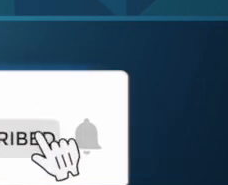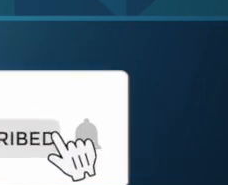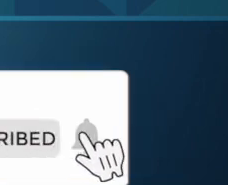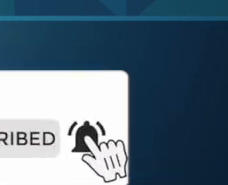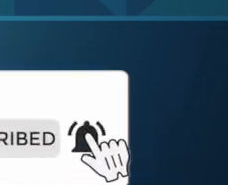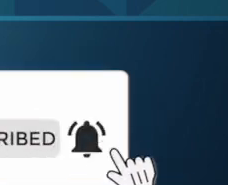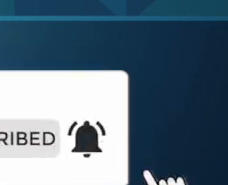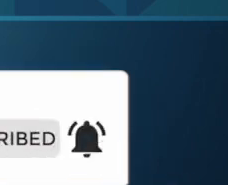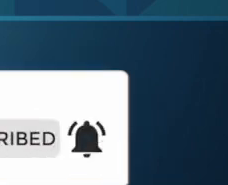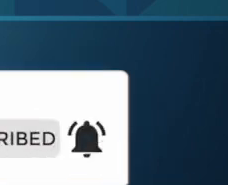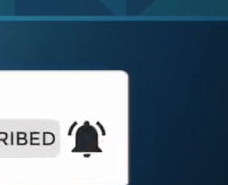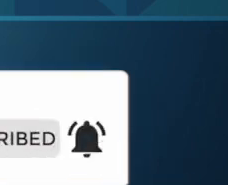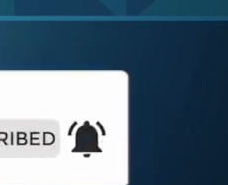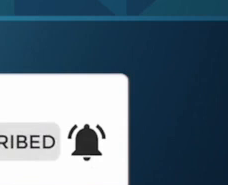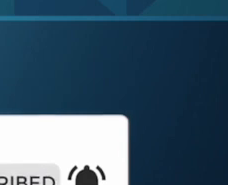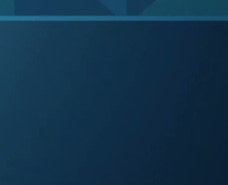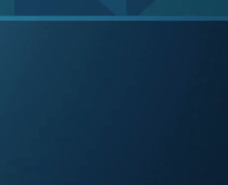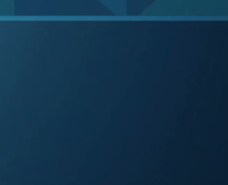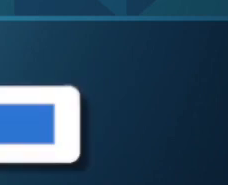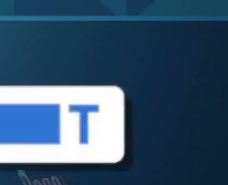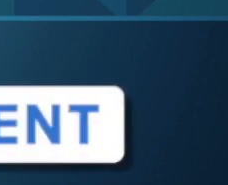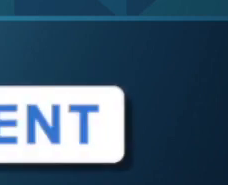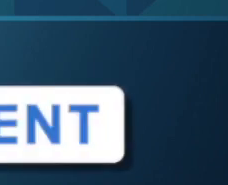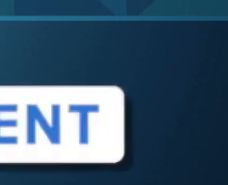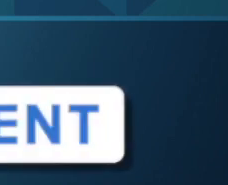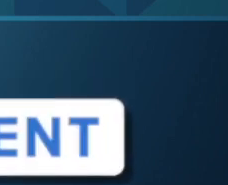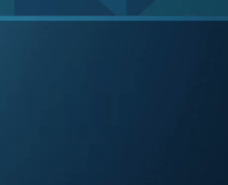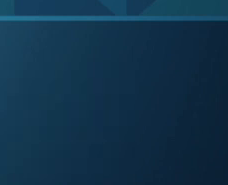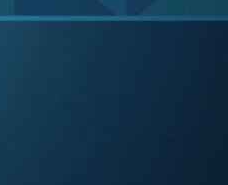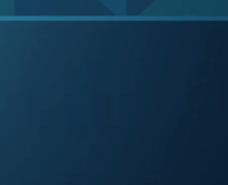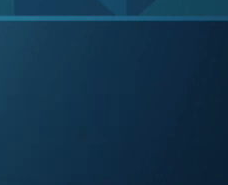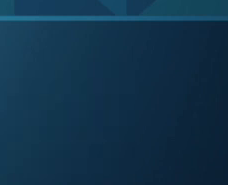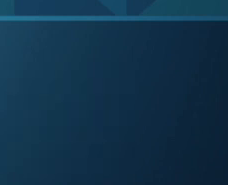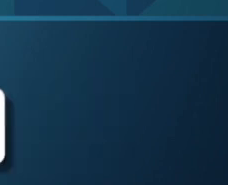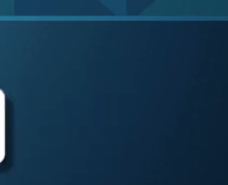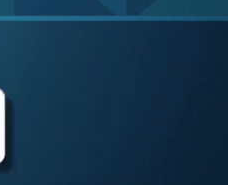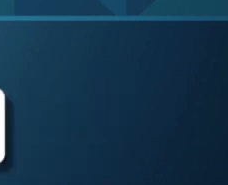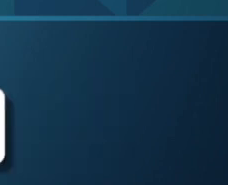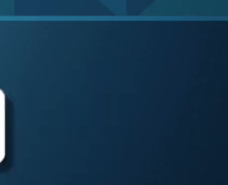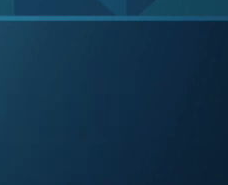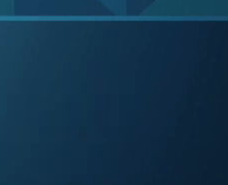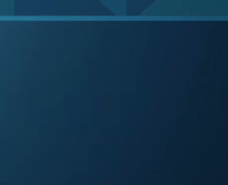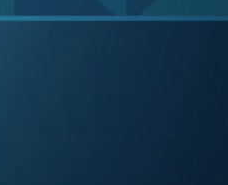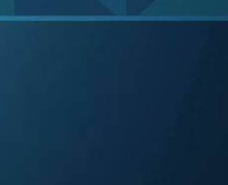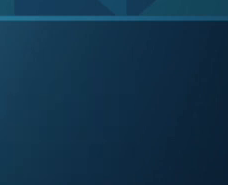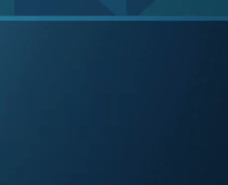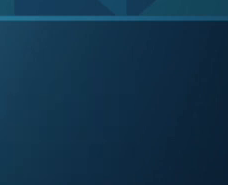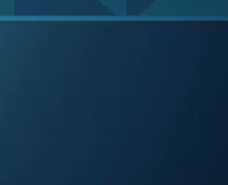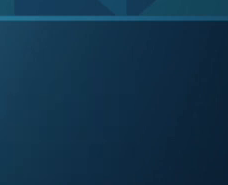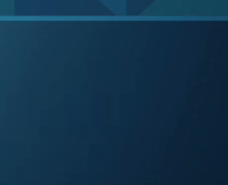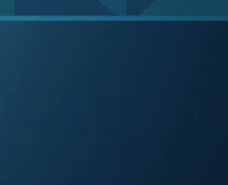RTTL, hanehan botão notificação. Fó comentário, não faz tutan, va mídia social, Siraceluk.